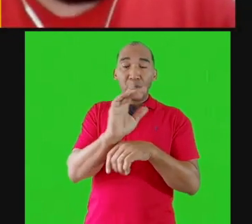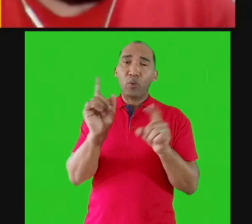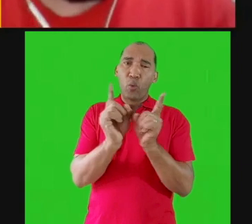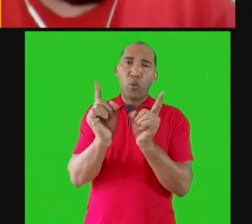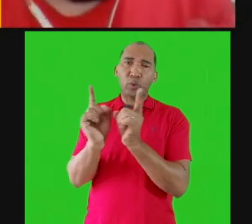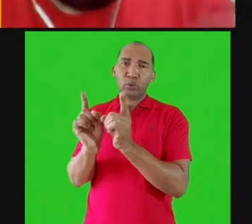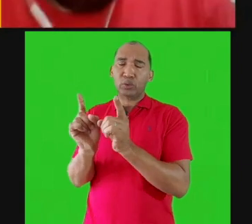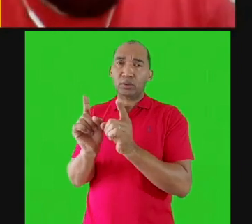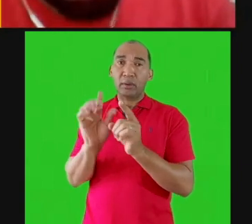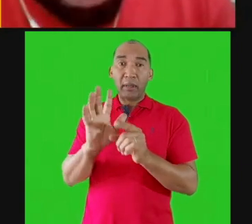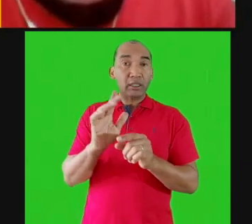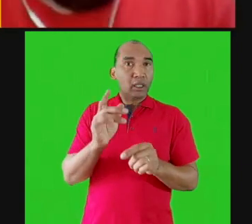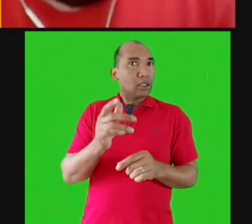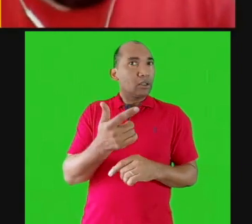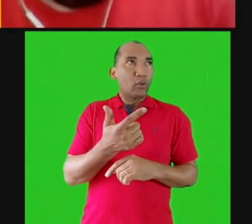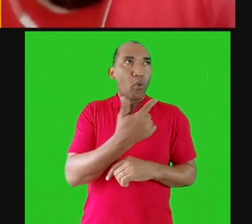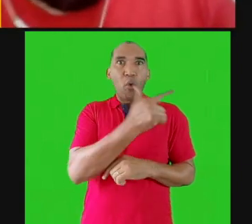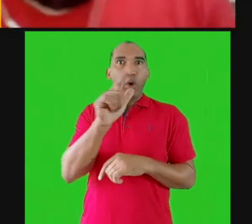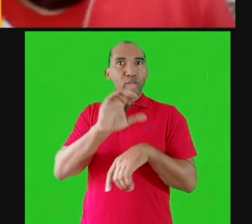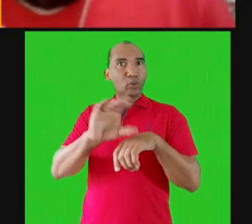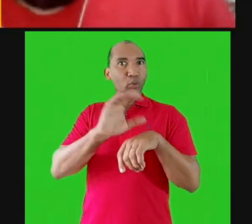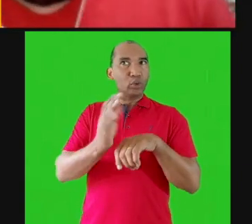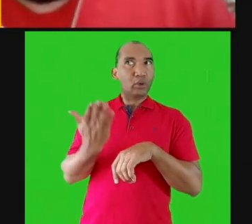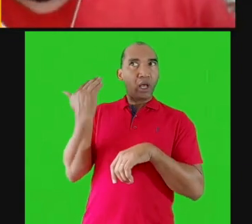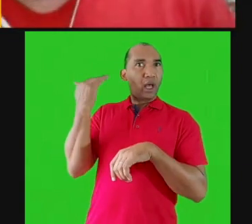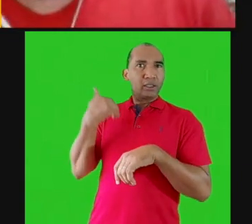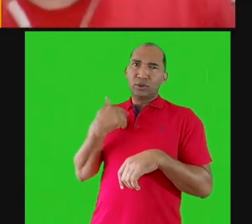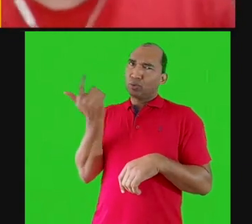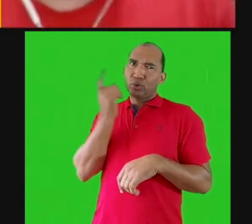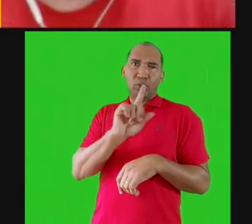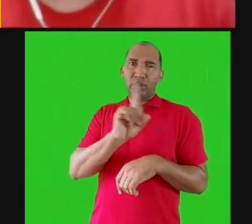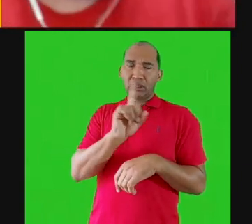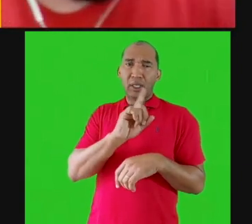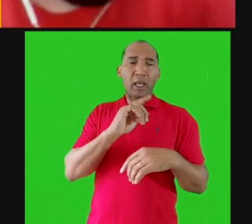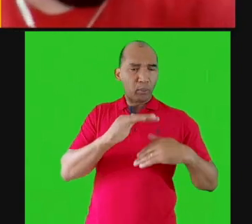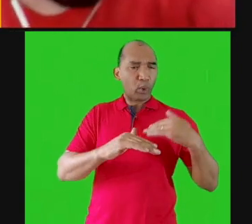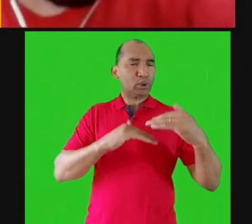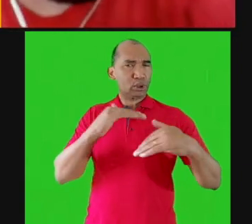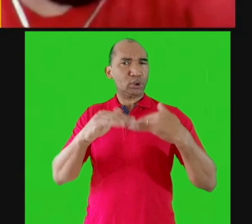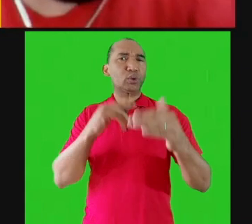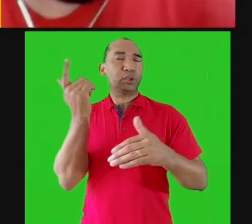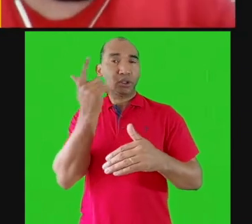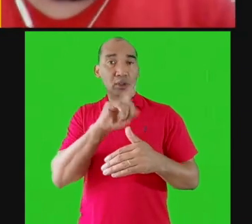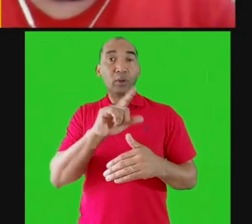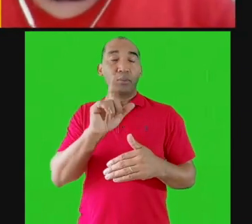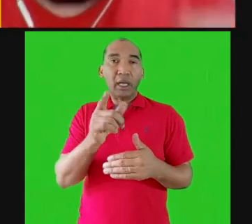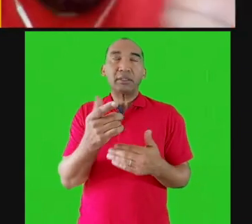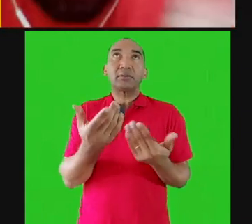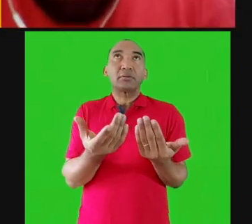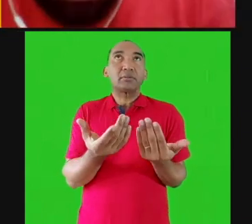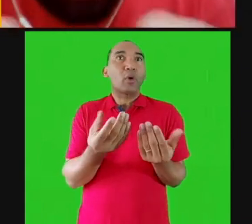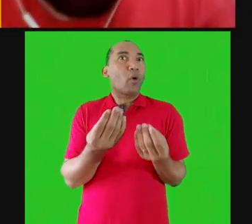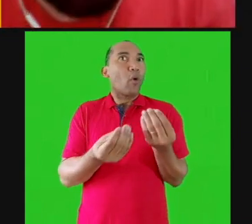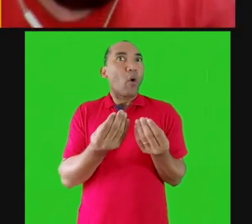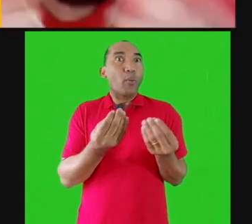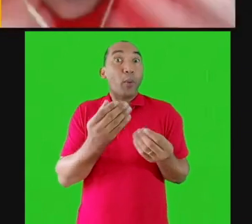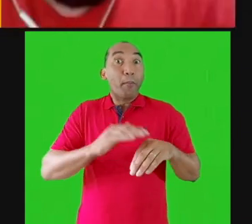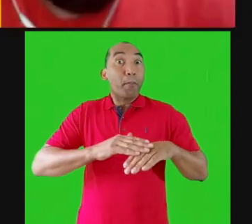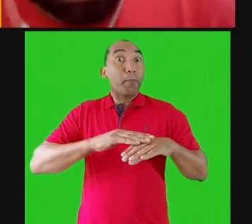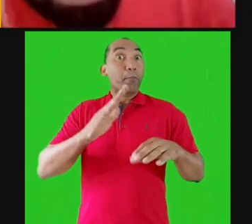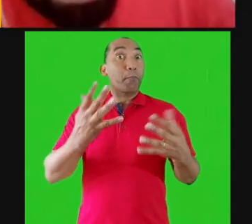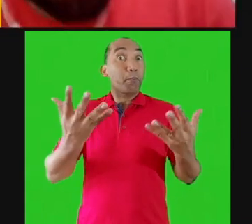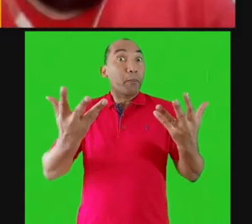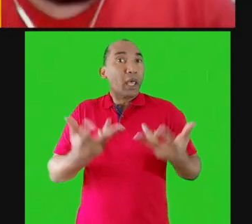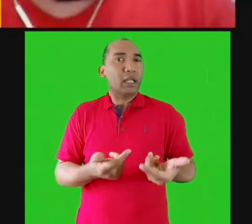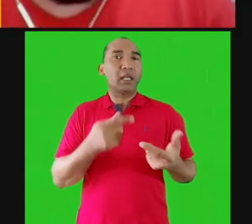meu eu consegui fazer, rodar 17 curtas, a gente conseguiu ter esse processo, e o mais legal desse processo foi o apurado técnico que essas pessoas